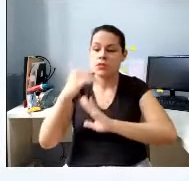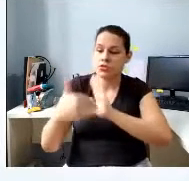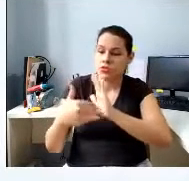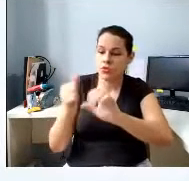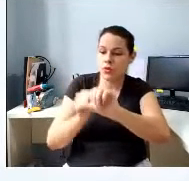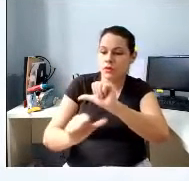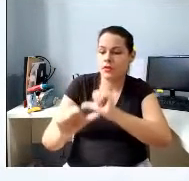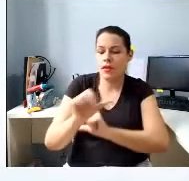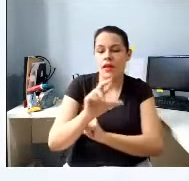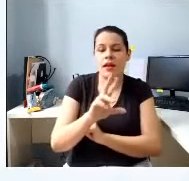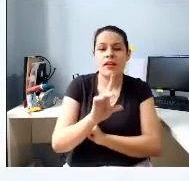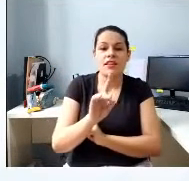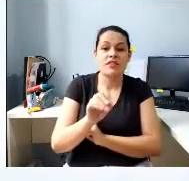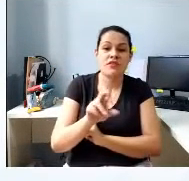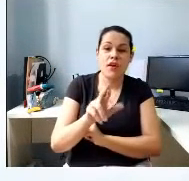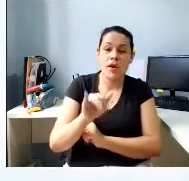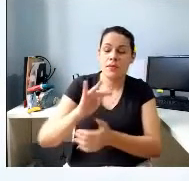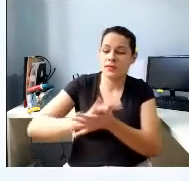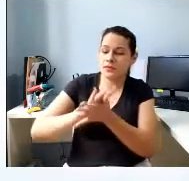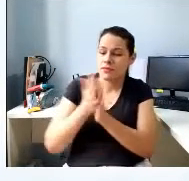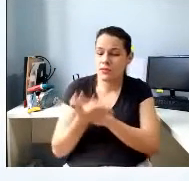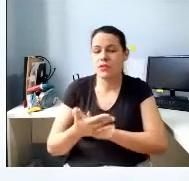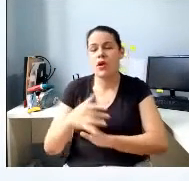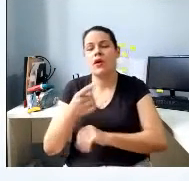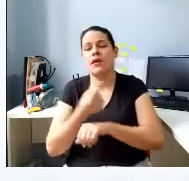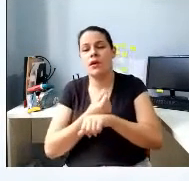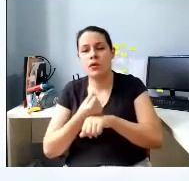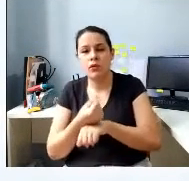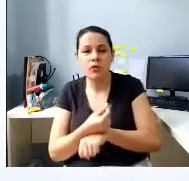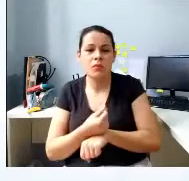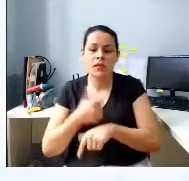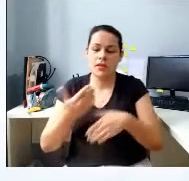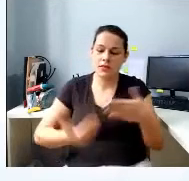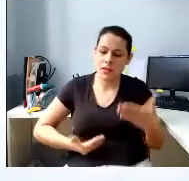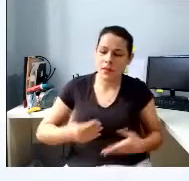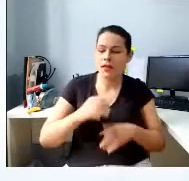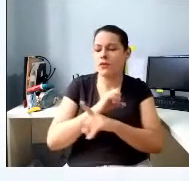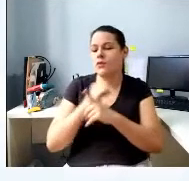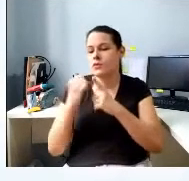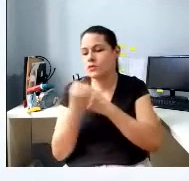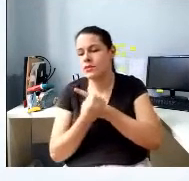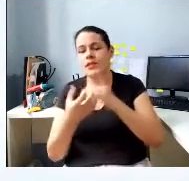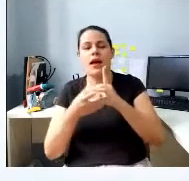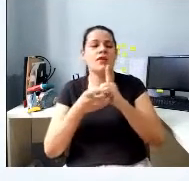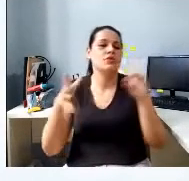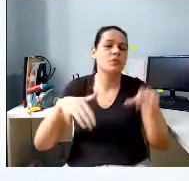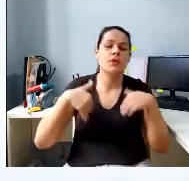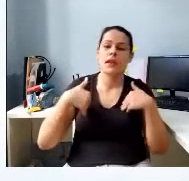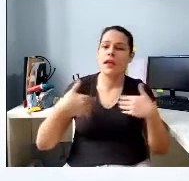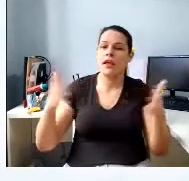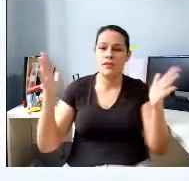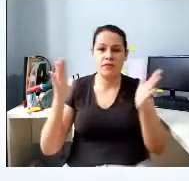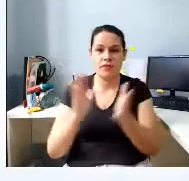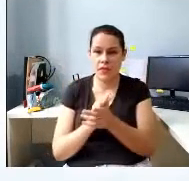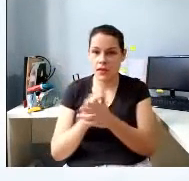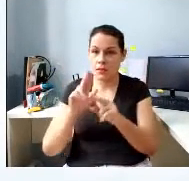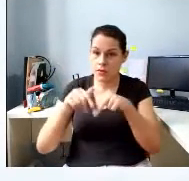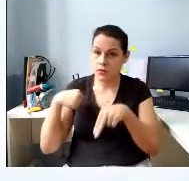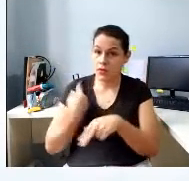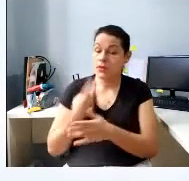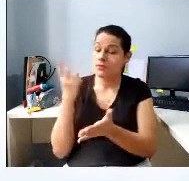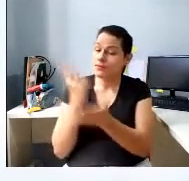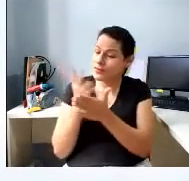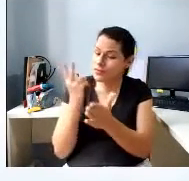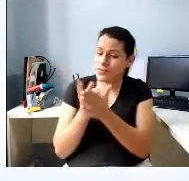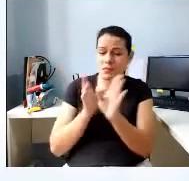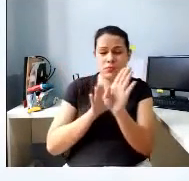são contra a economia, os trabalhadores, a democracia, a sociedade, etc. Portanto, eu recomendo,